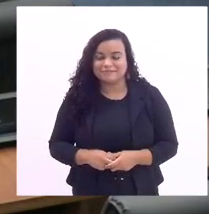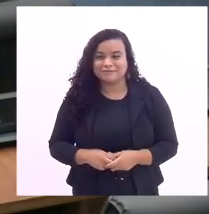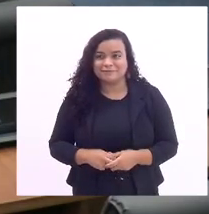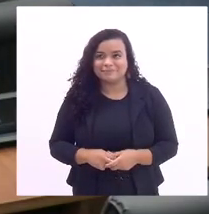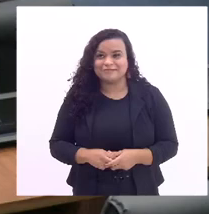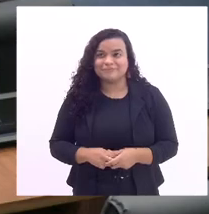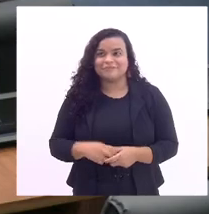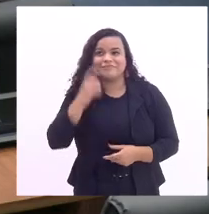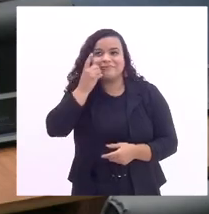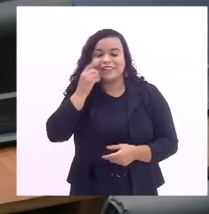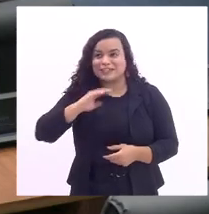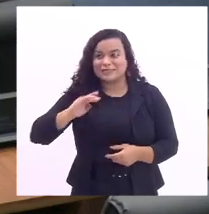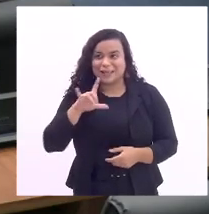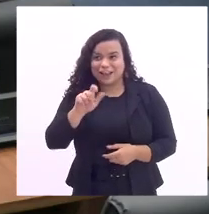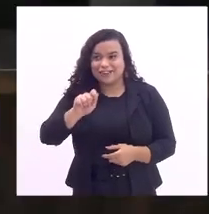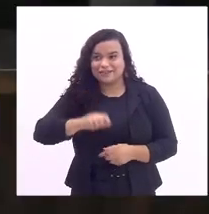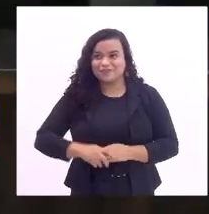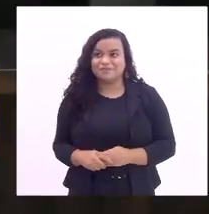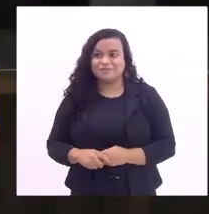deputada Célia,